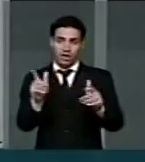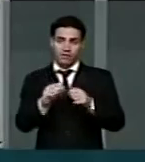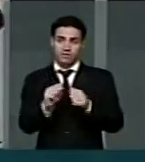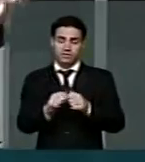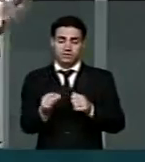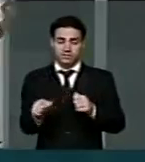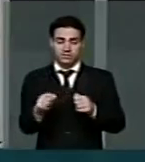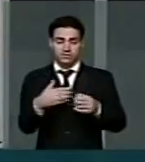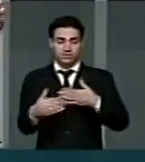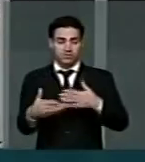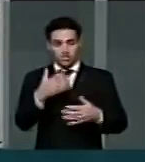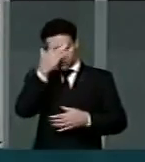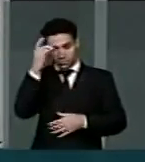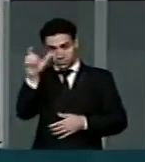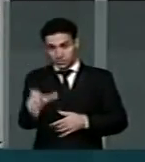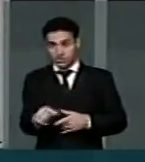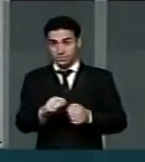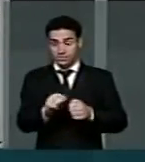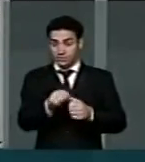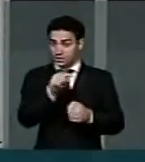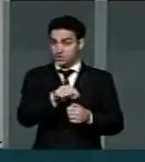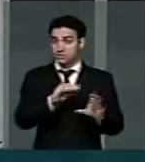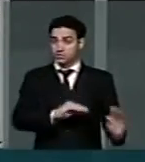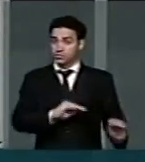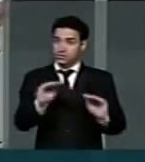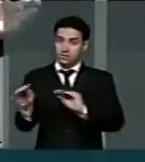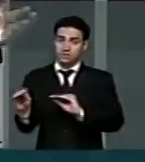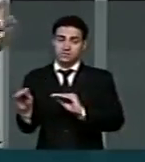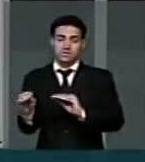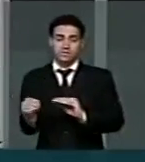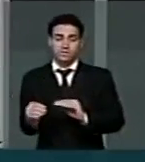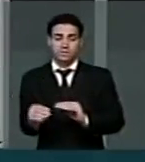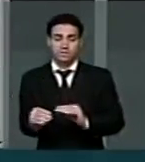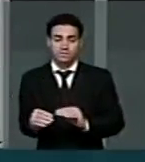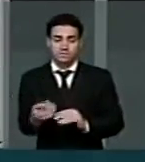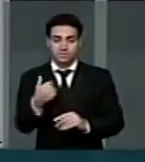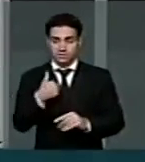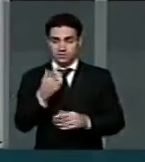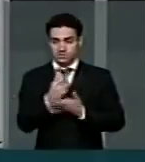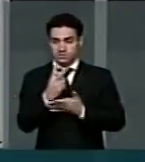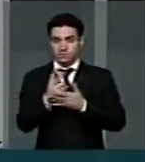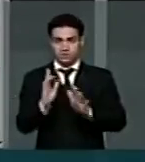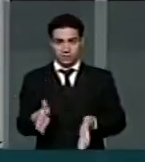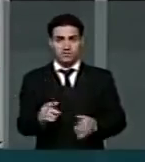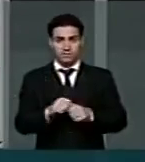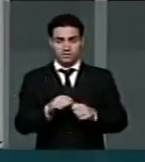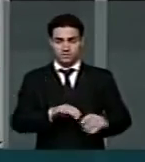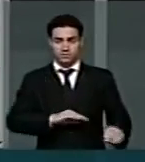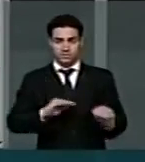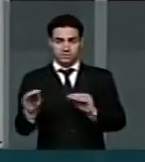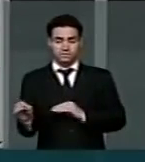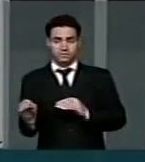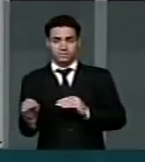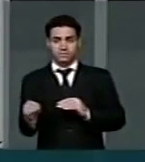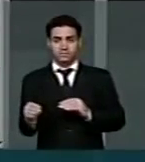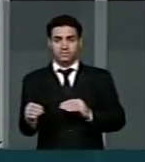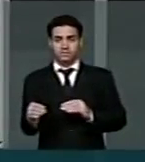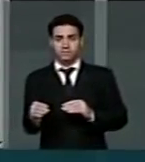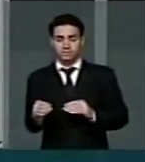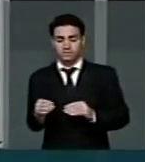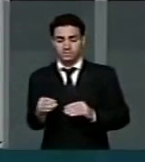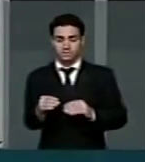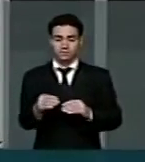De qualquer figura pública que fizesse esse trânsito, ilegítimo, eu mesmo já fiz, mas as razões